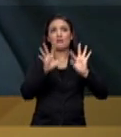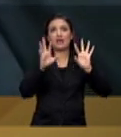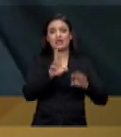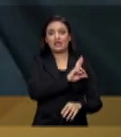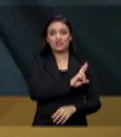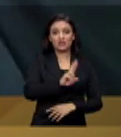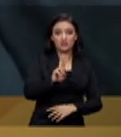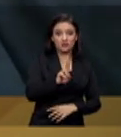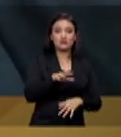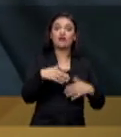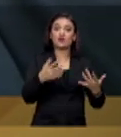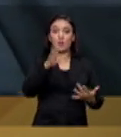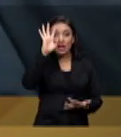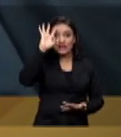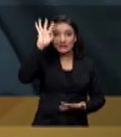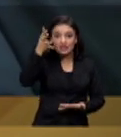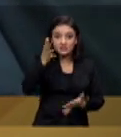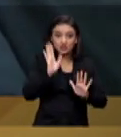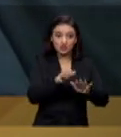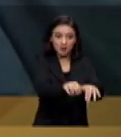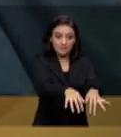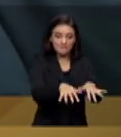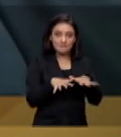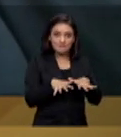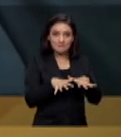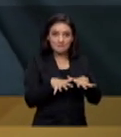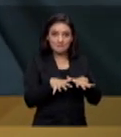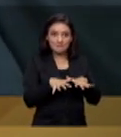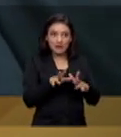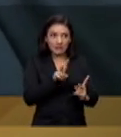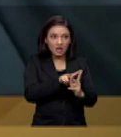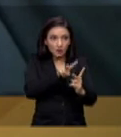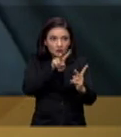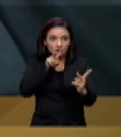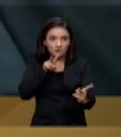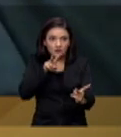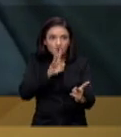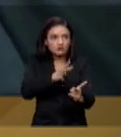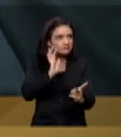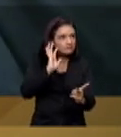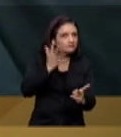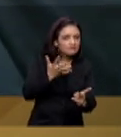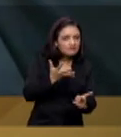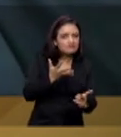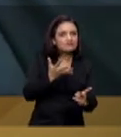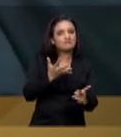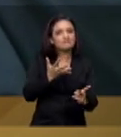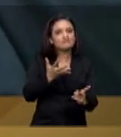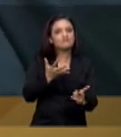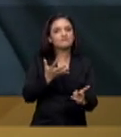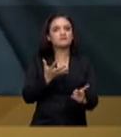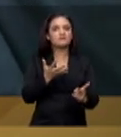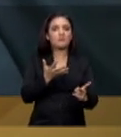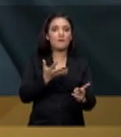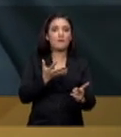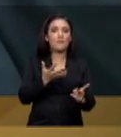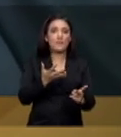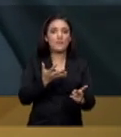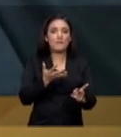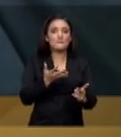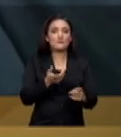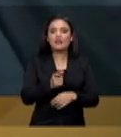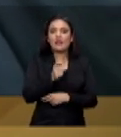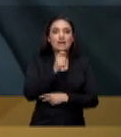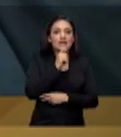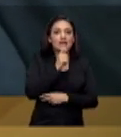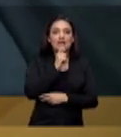e que essa decisão foi tomada no plenário virtual imediatamente logo após, e que só não foi julgada no plenário virtual